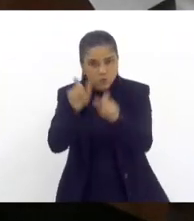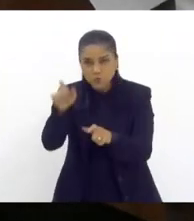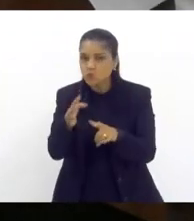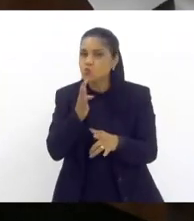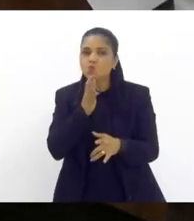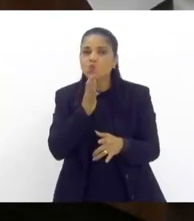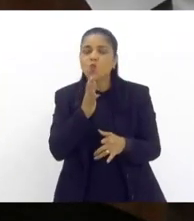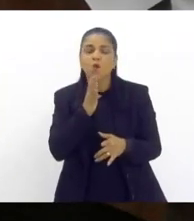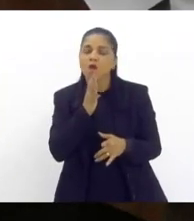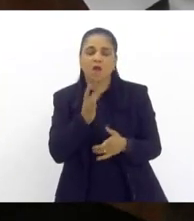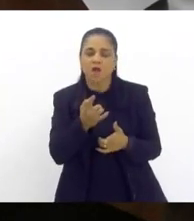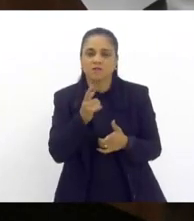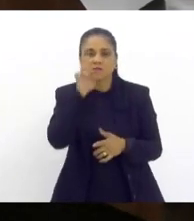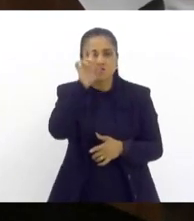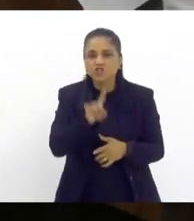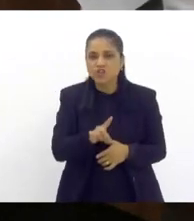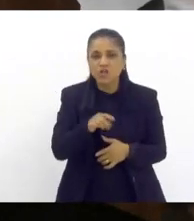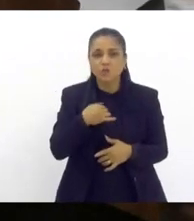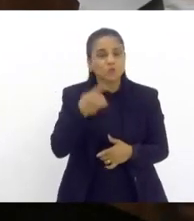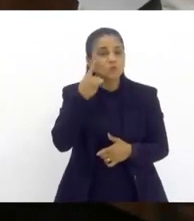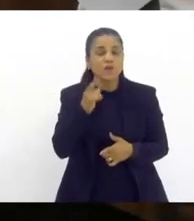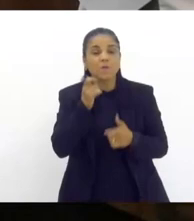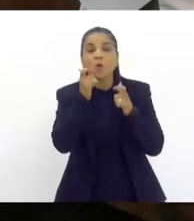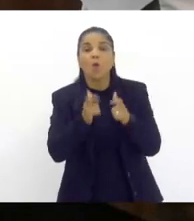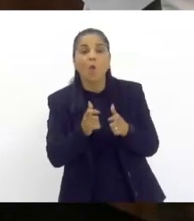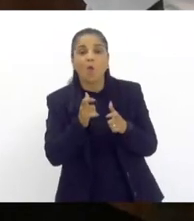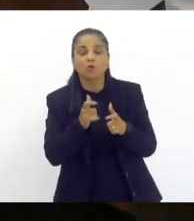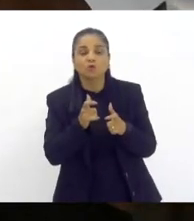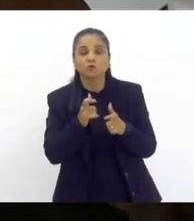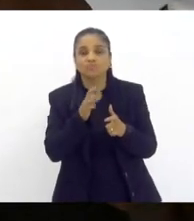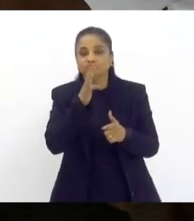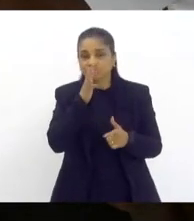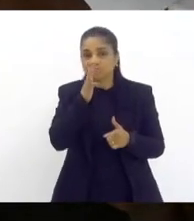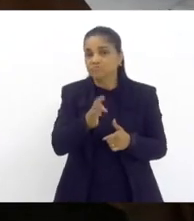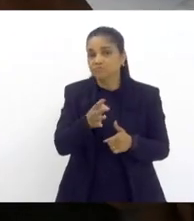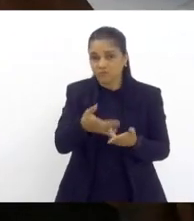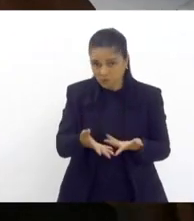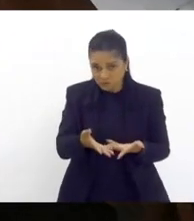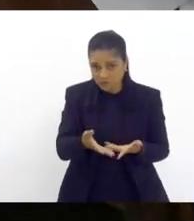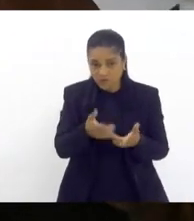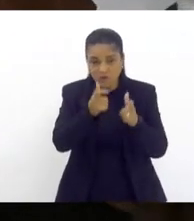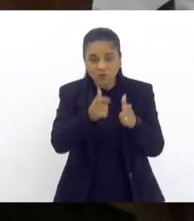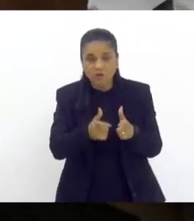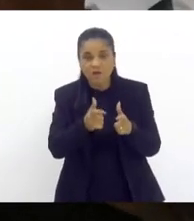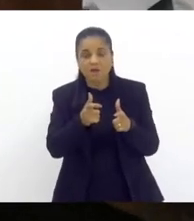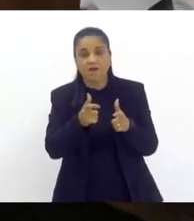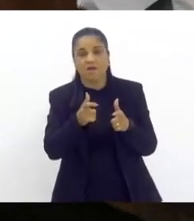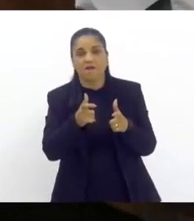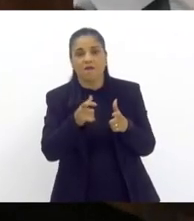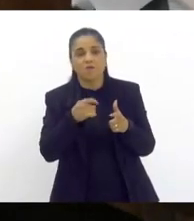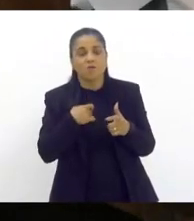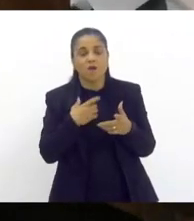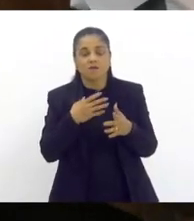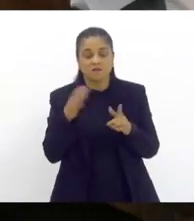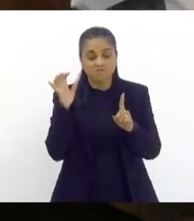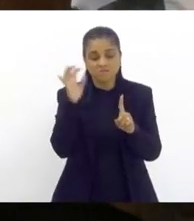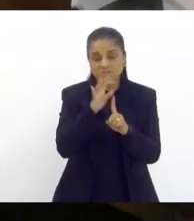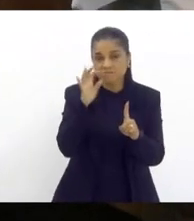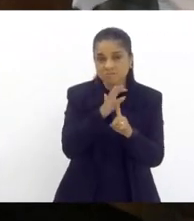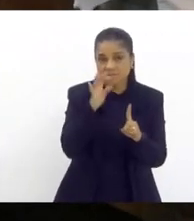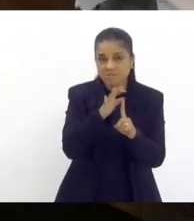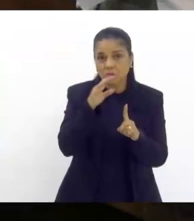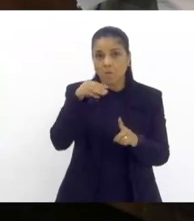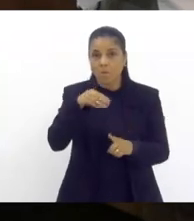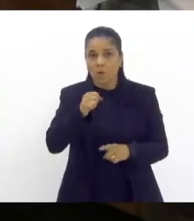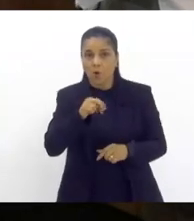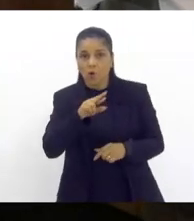quem denunciar, não sabem exatamente o que constitui um assédio moral, um assédio sexual, um assédio no ambiente de